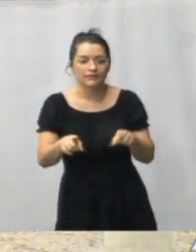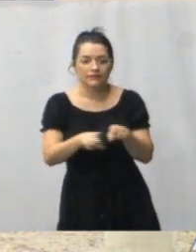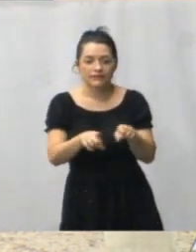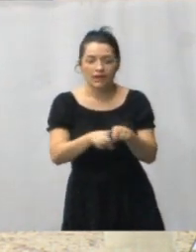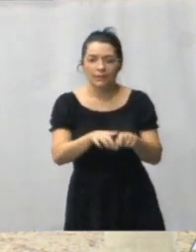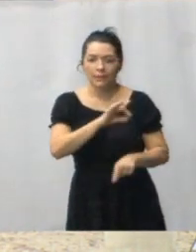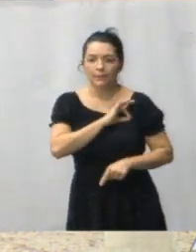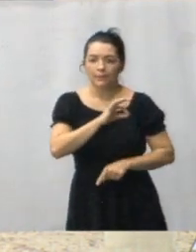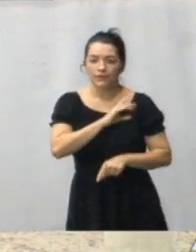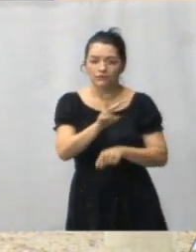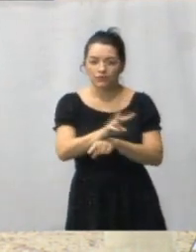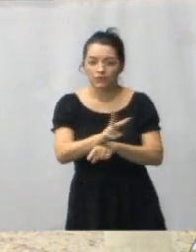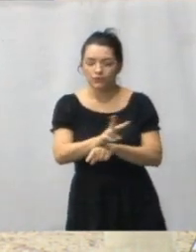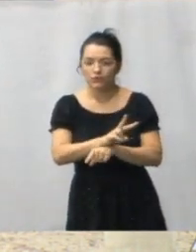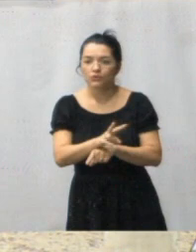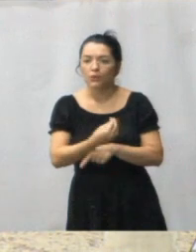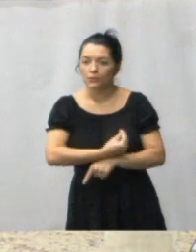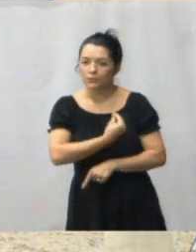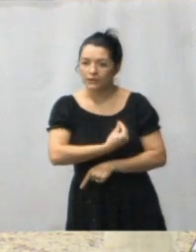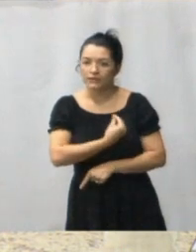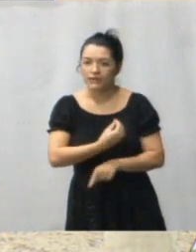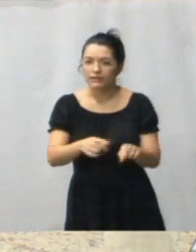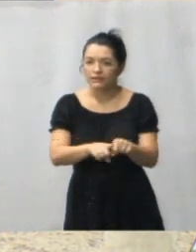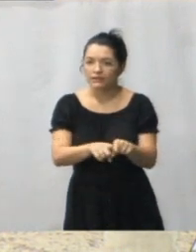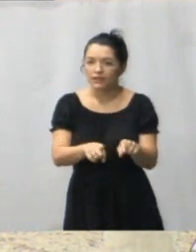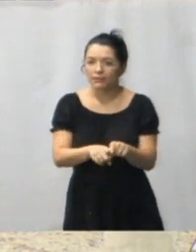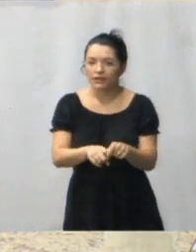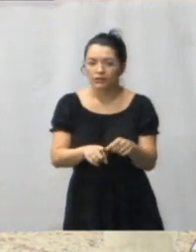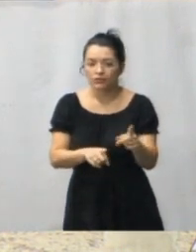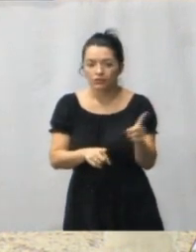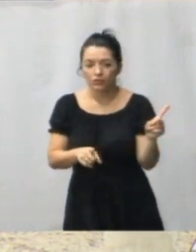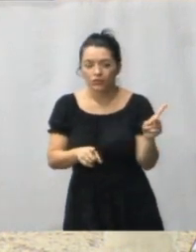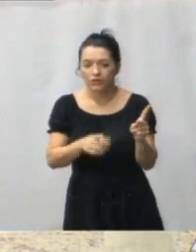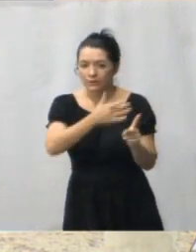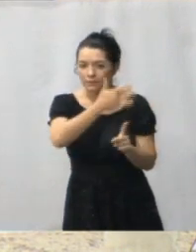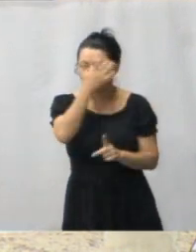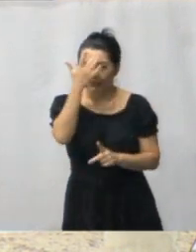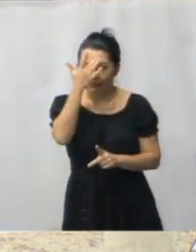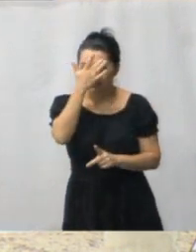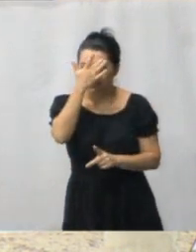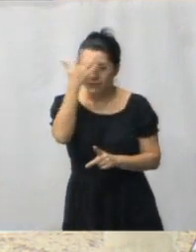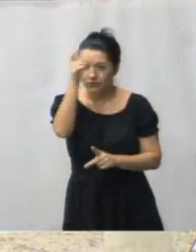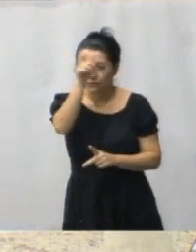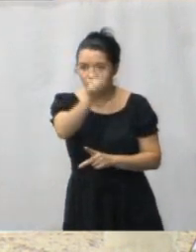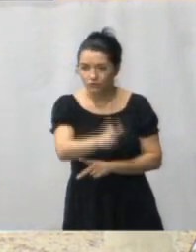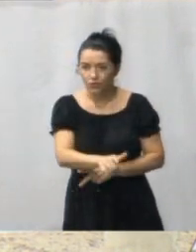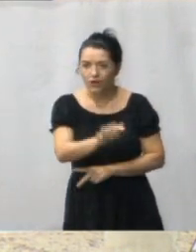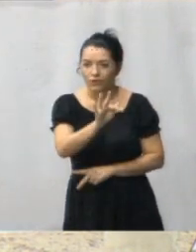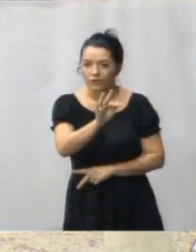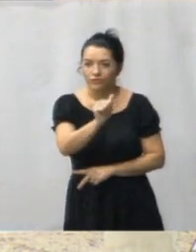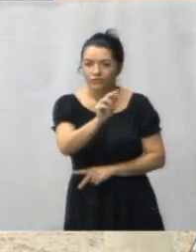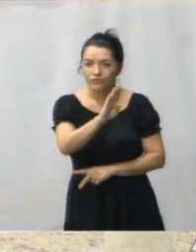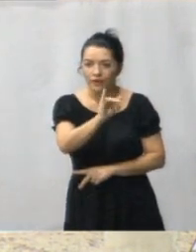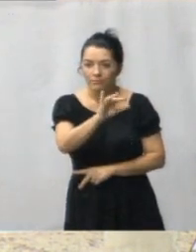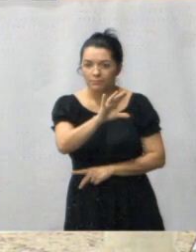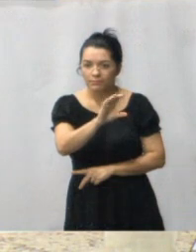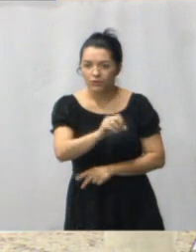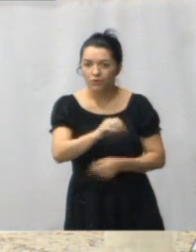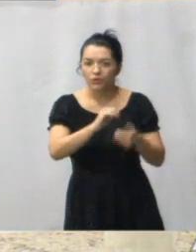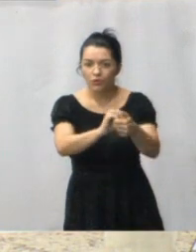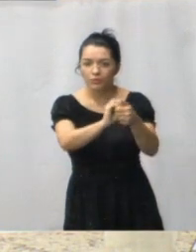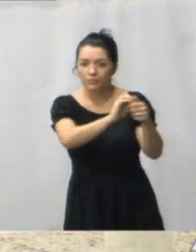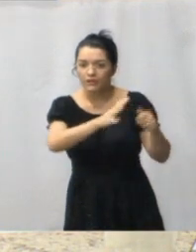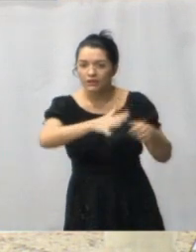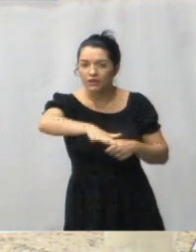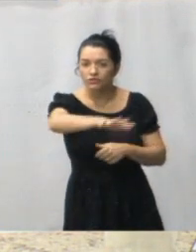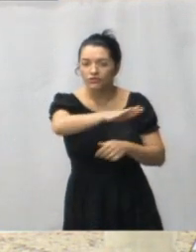presente. Quero, na pessoa do Fábio, cumprimentar a todos os guardas municipais. Temos